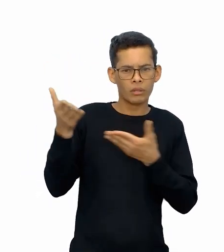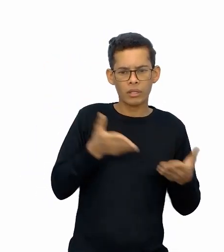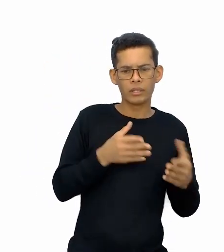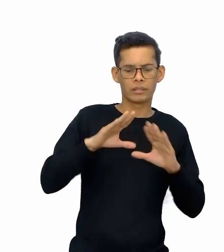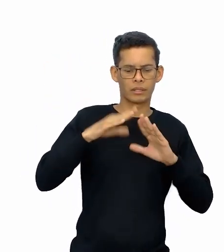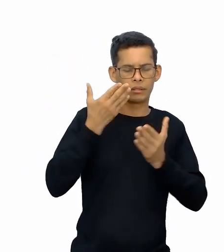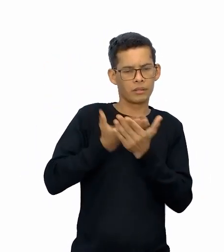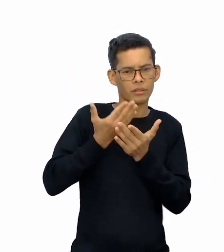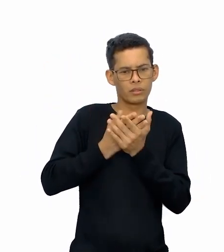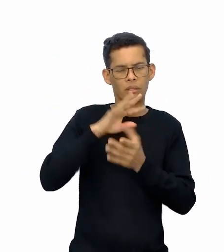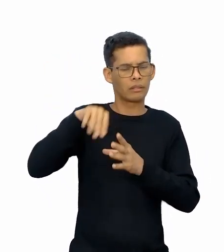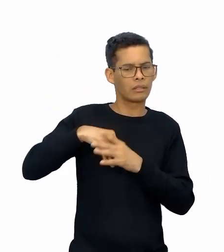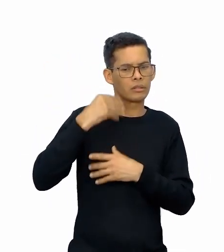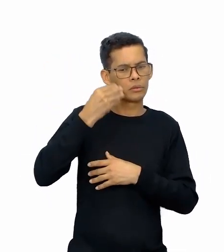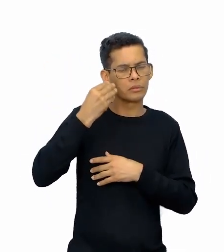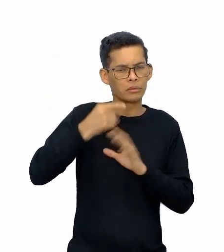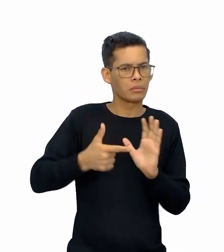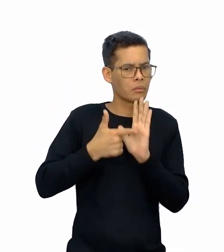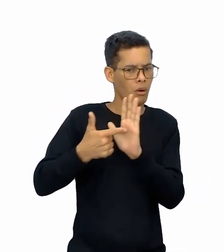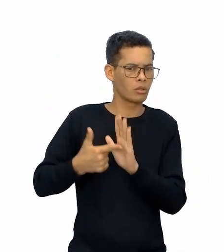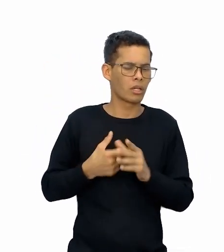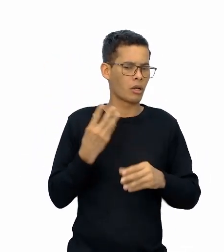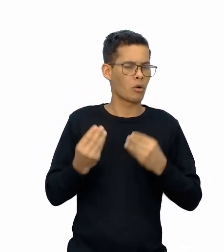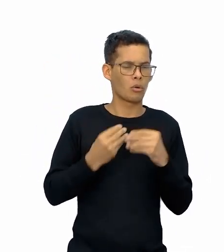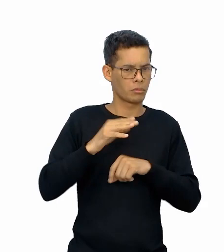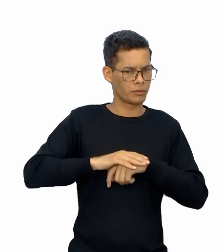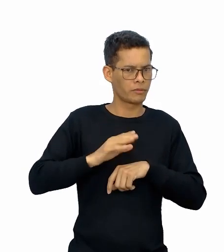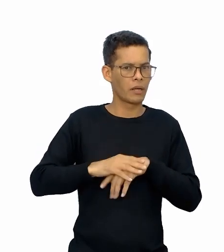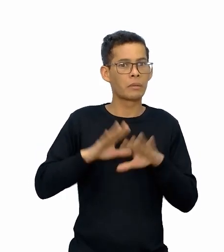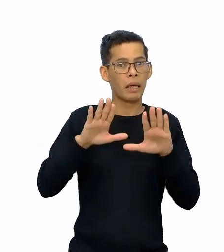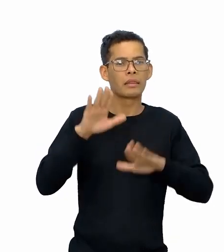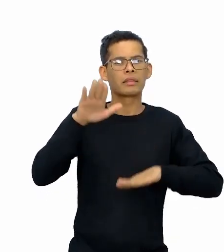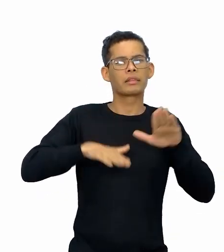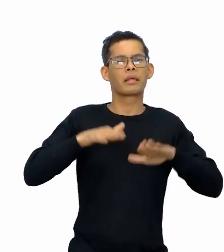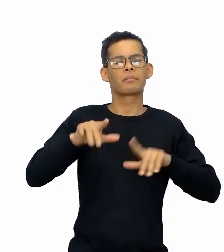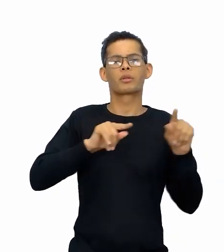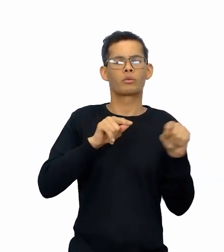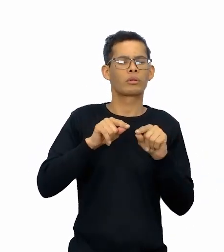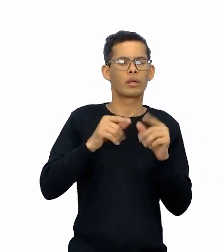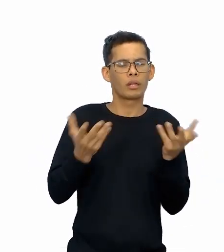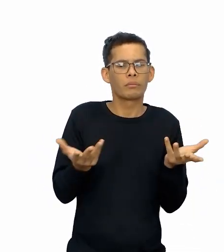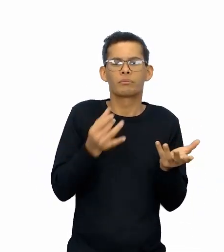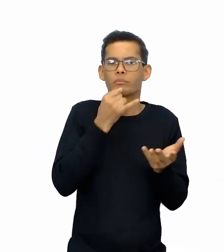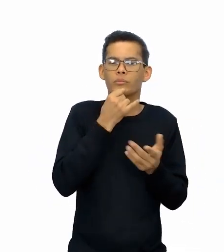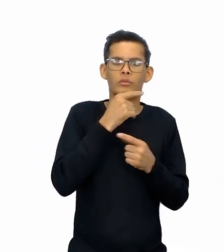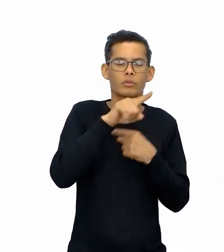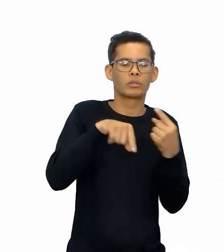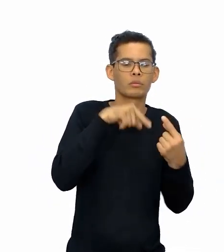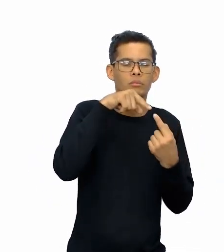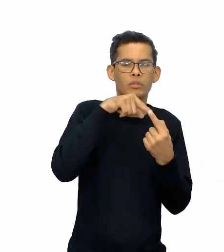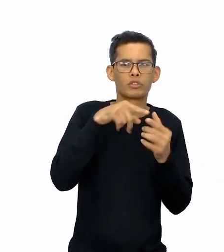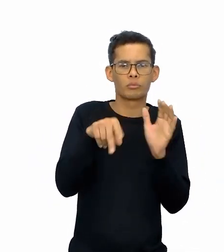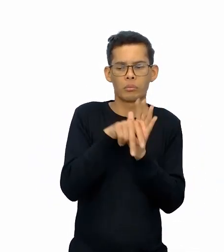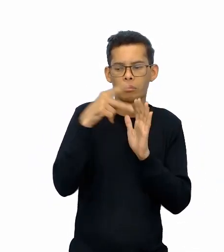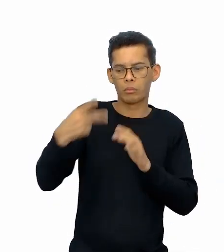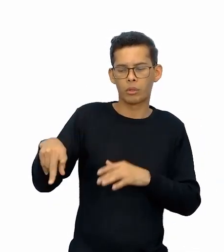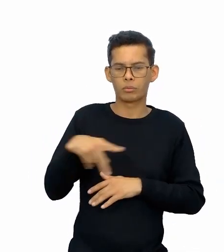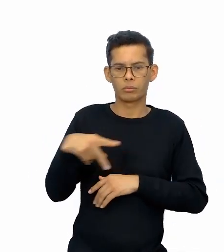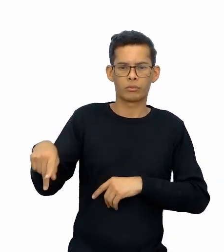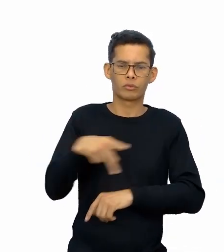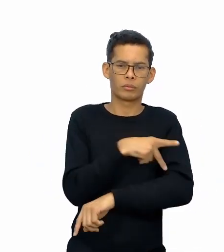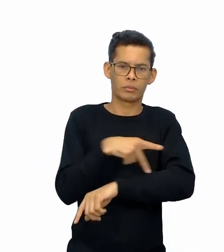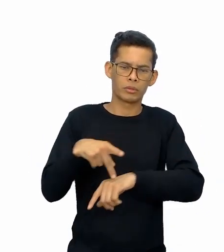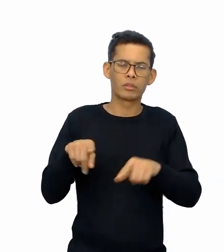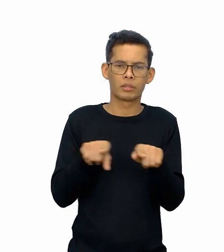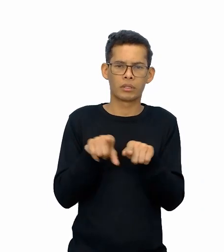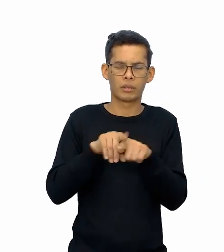tipos de experimentação de ilustração, né? Isso dependerá muito dos objetivos pedagógicos do professor e, claro, do seu